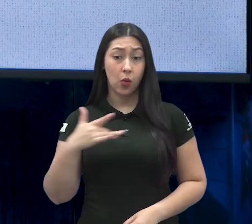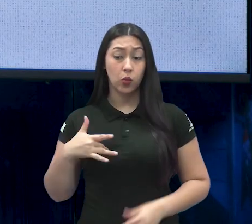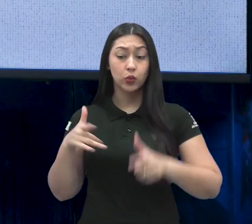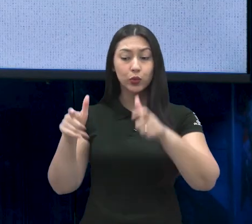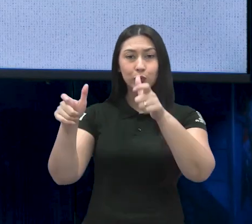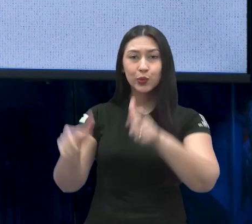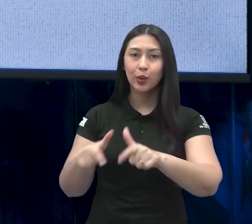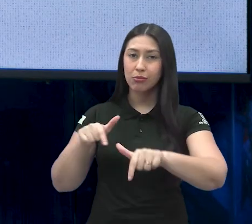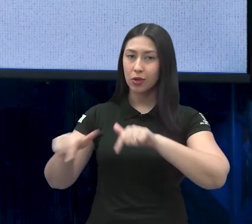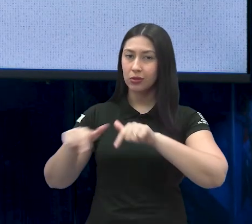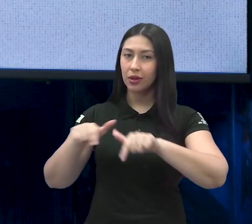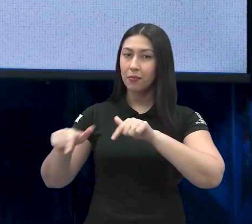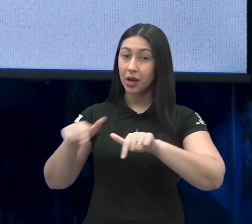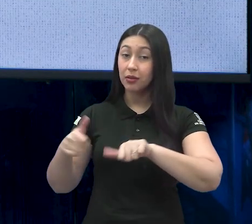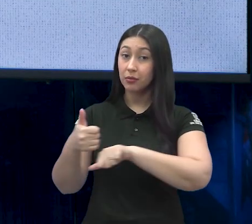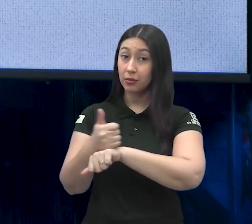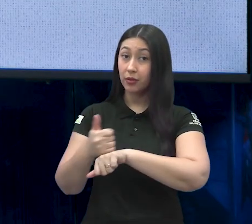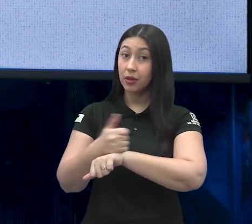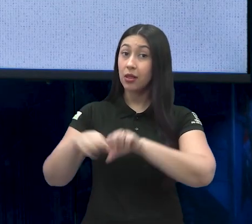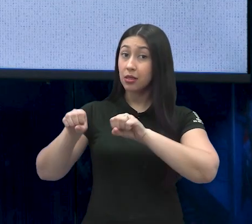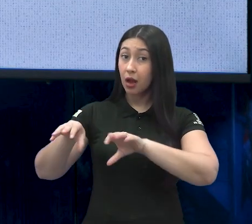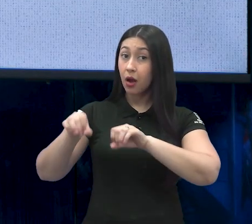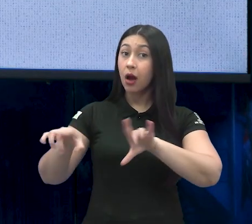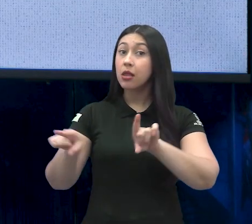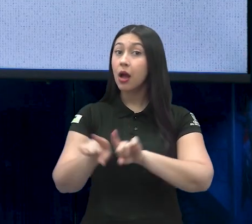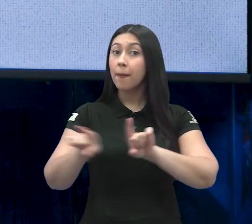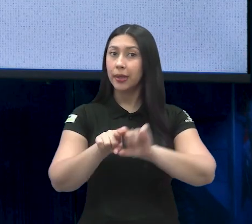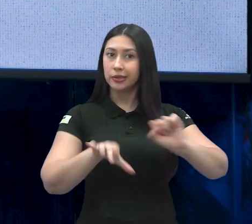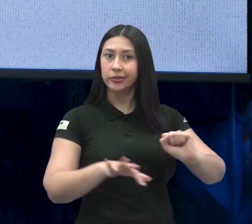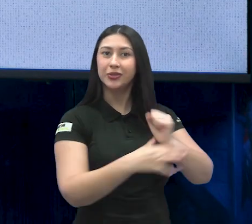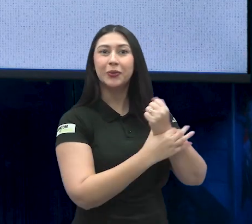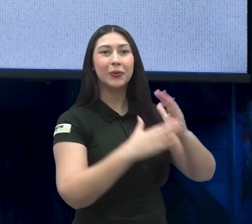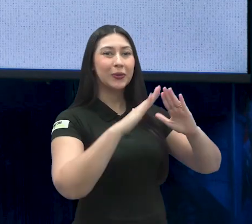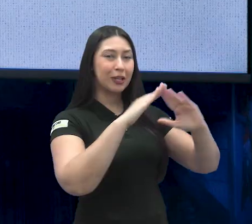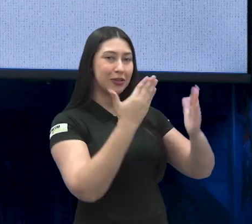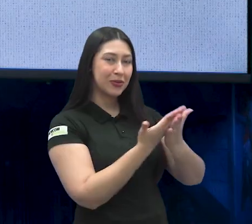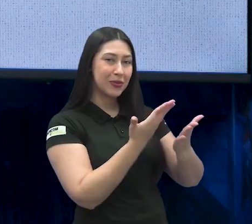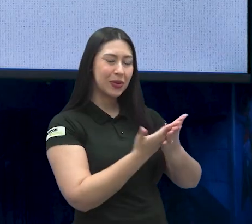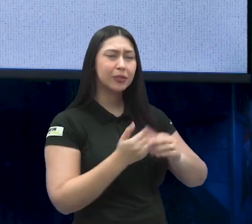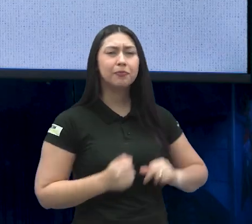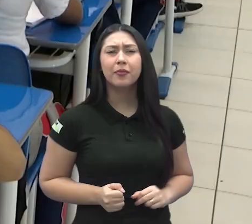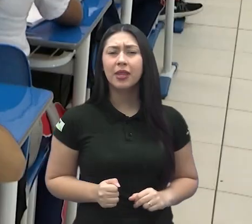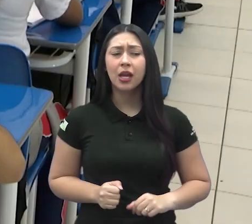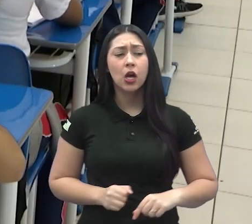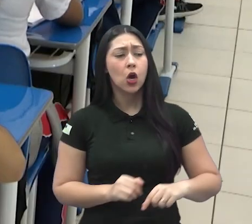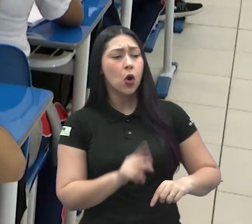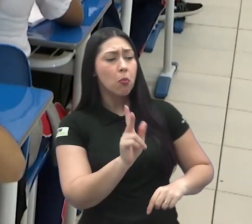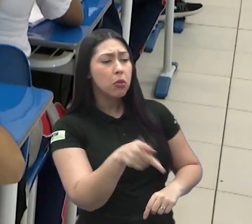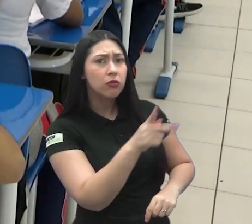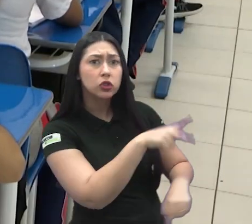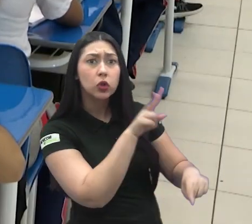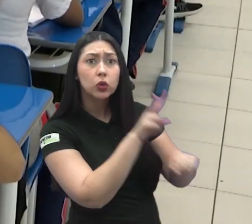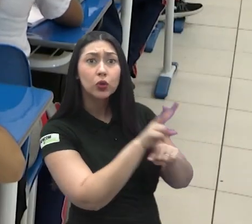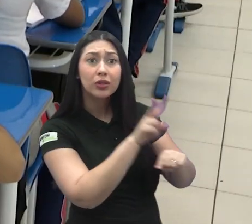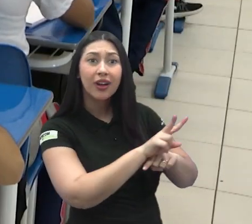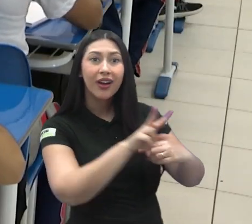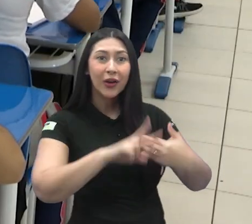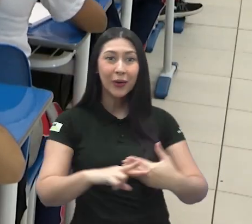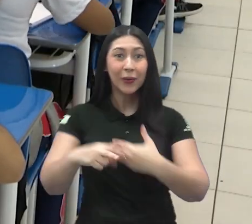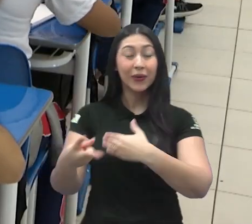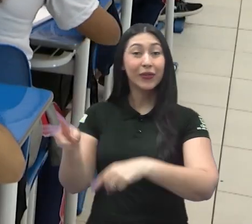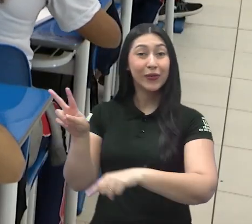a saúde ocupacional dos profissionais da educação e garantir a segurança no ambiente escolar. Cuidar de quem ensina